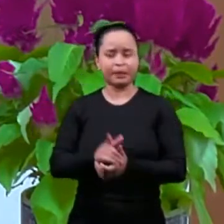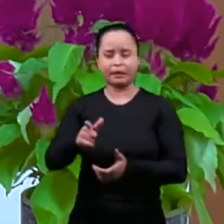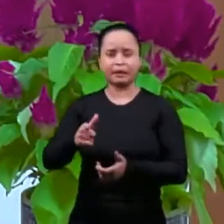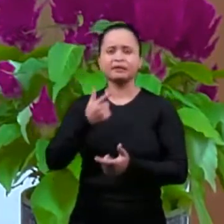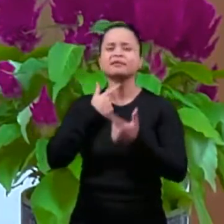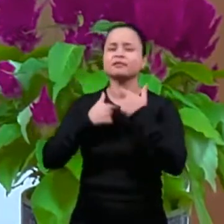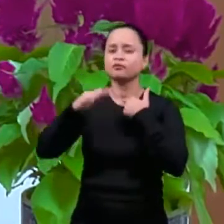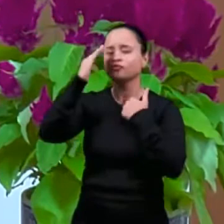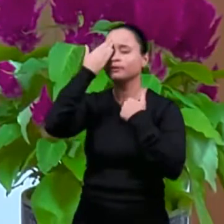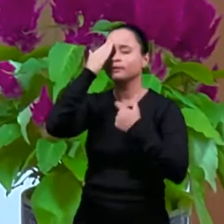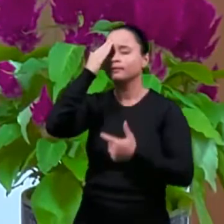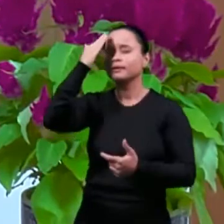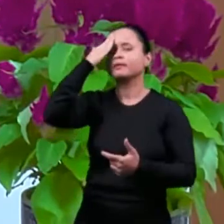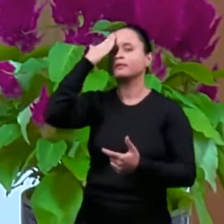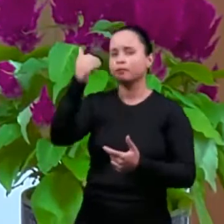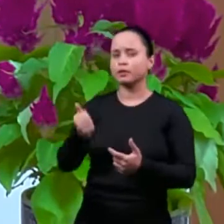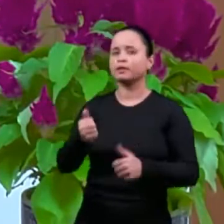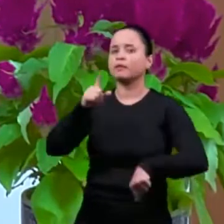que Jesus